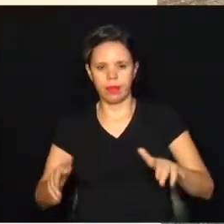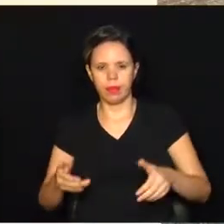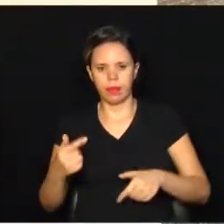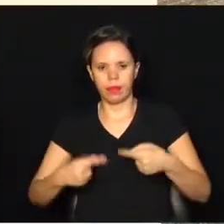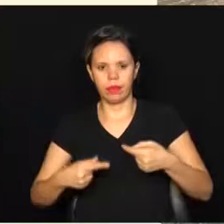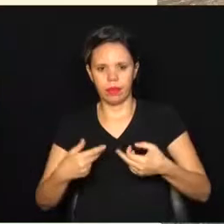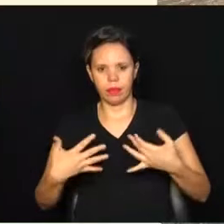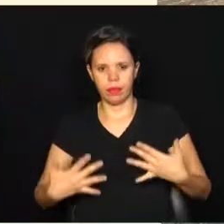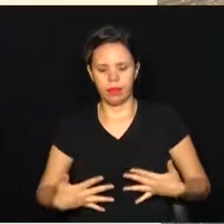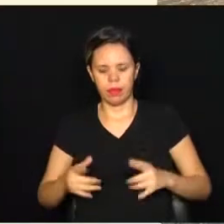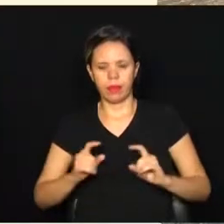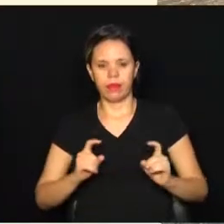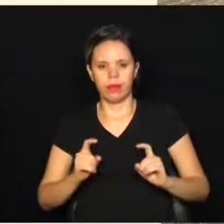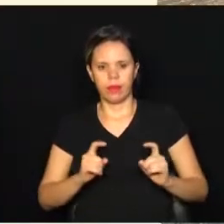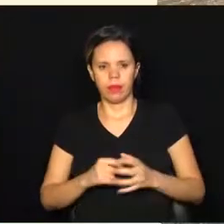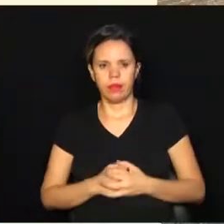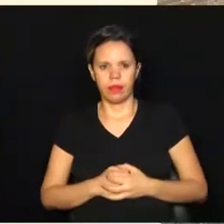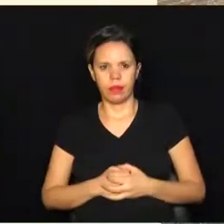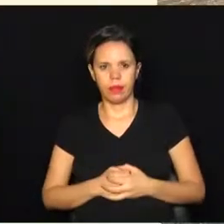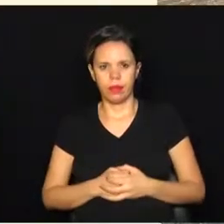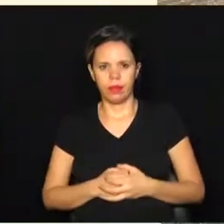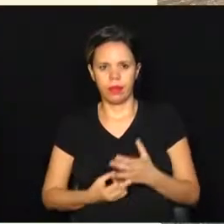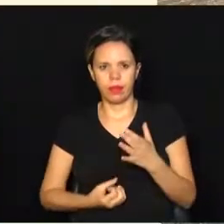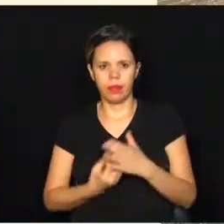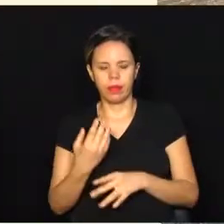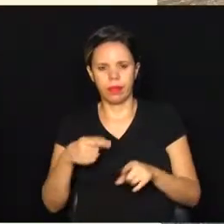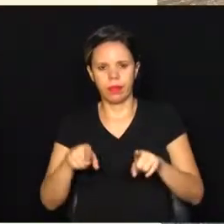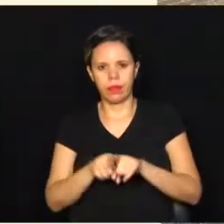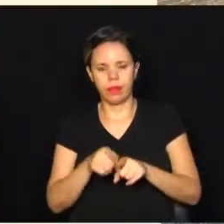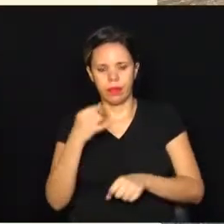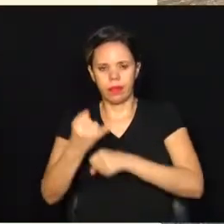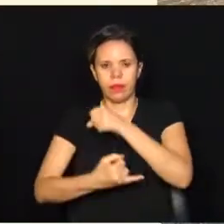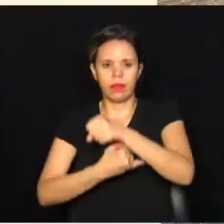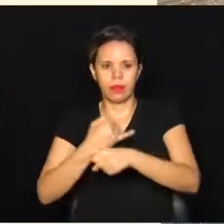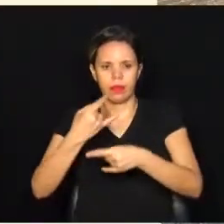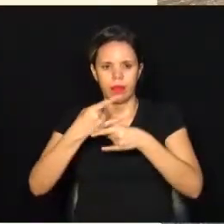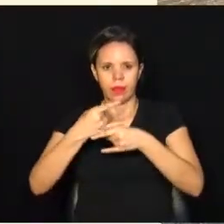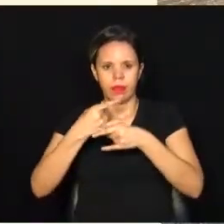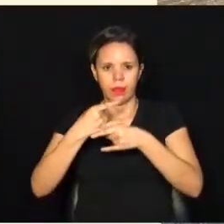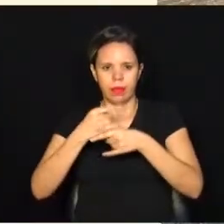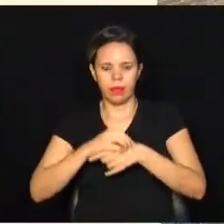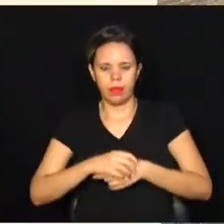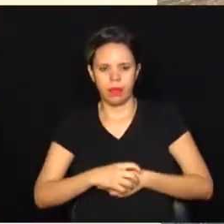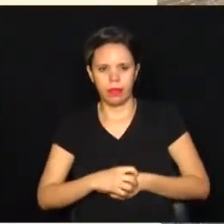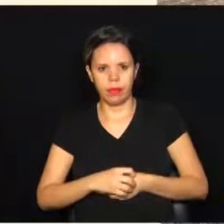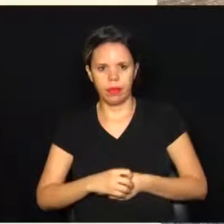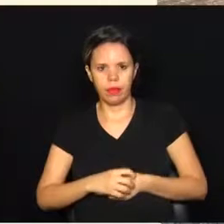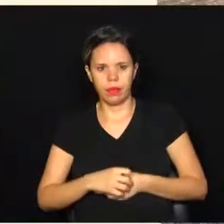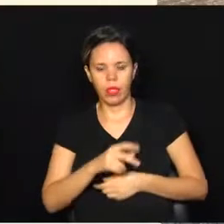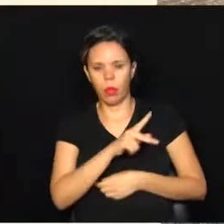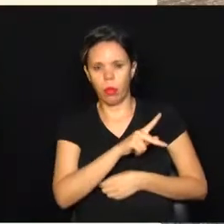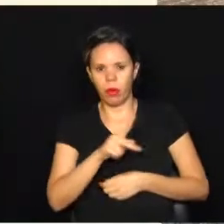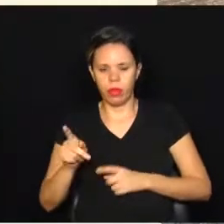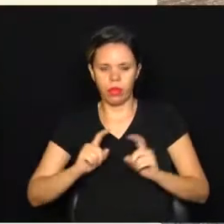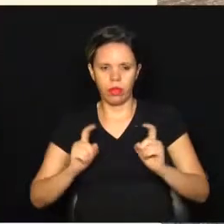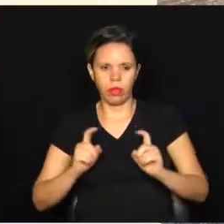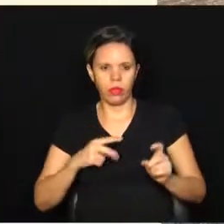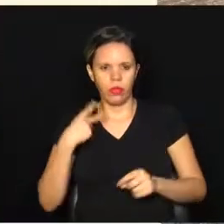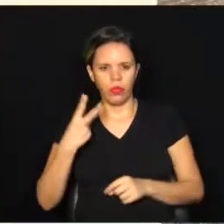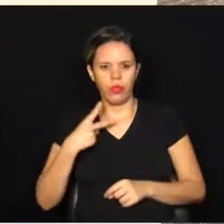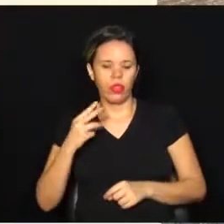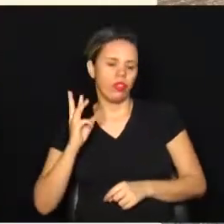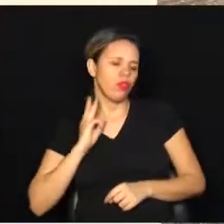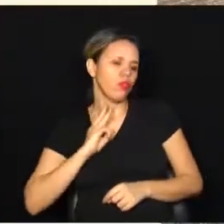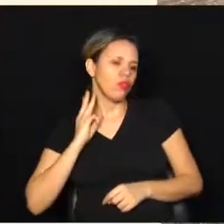discussão. Essa reunião será realizada também de maneira remota, mas o presidente dessa reunião, o vereador Cecílio